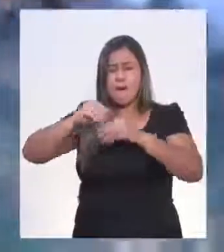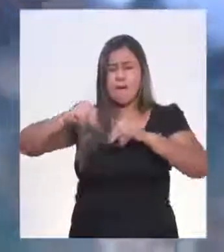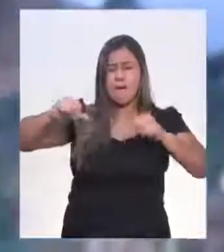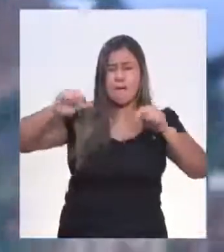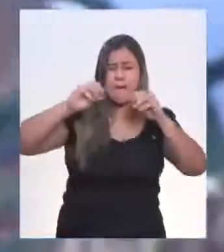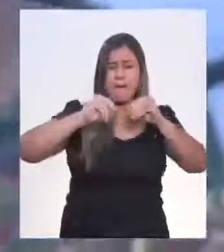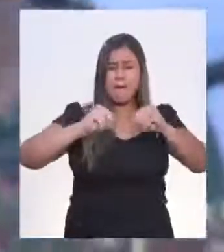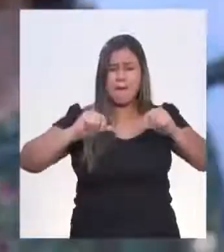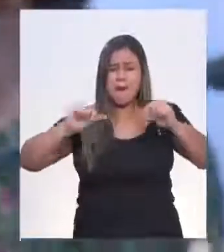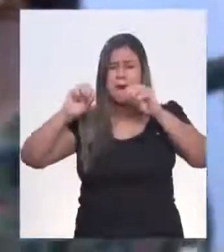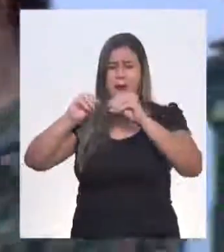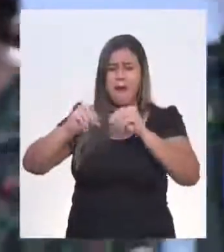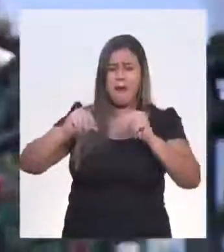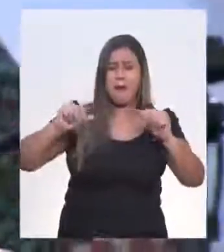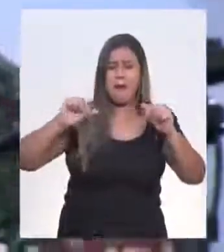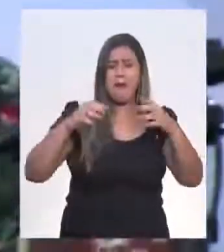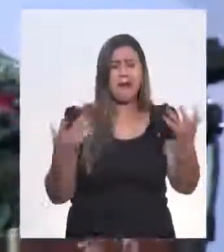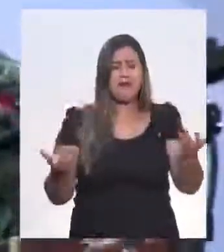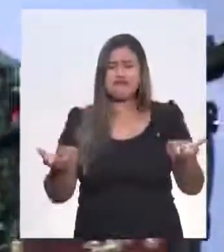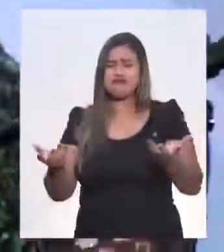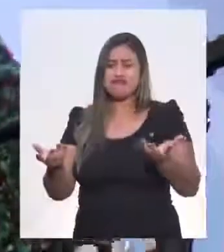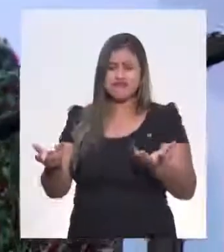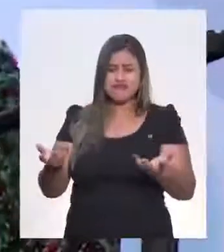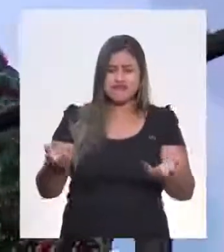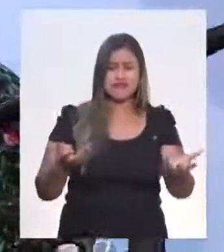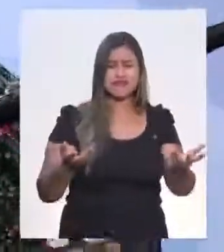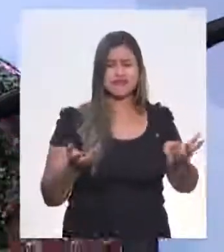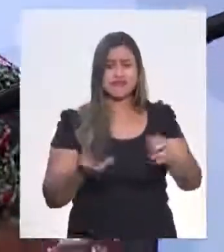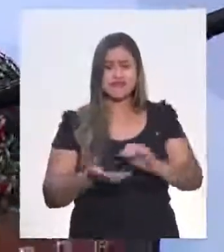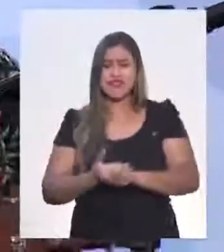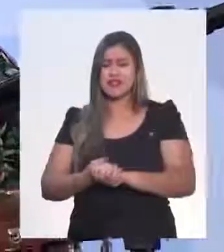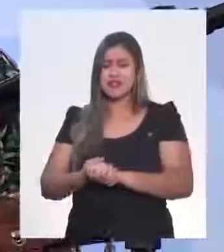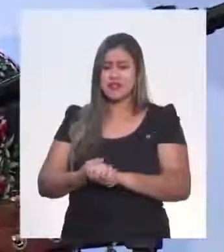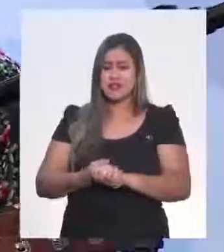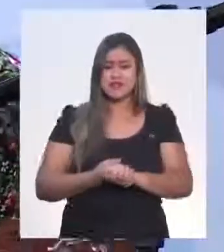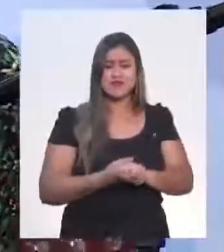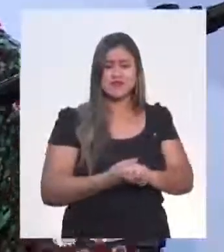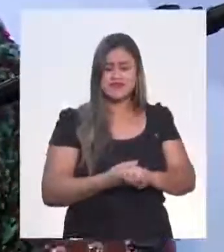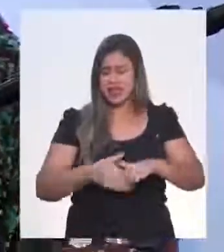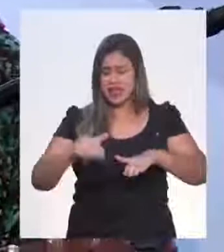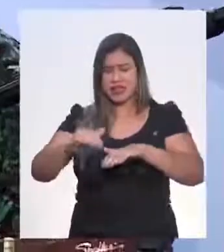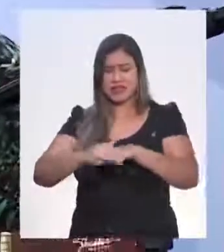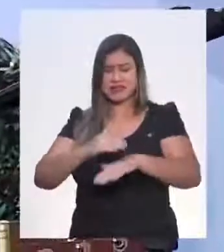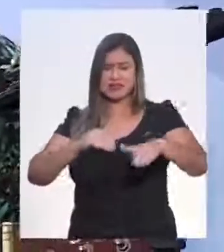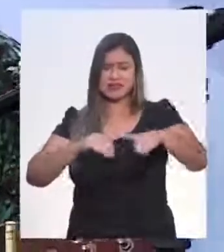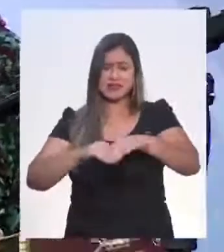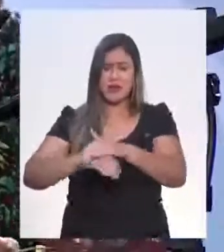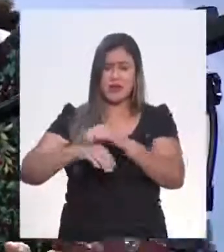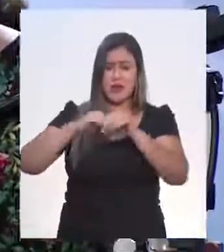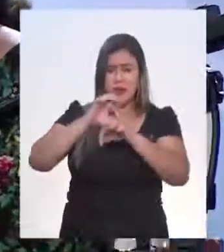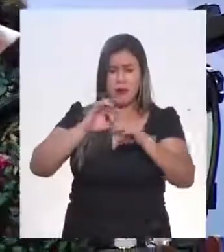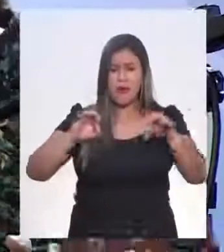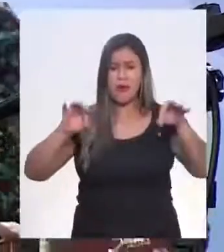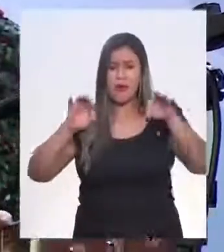não se da nossa com os mesmos katsus os